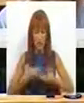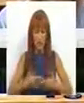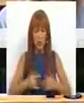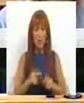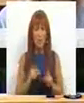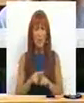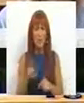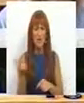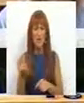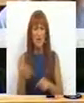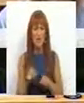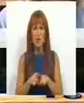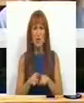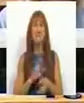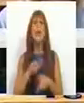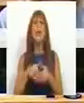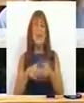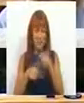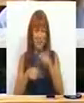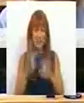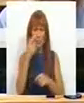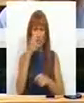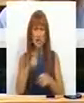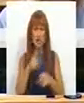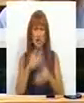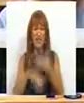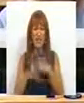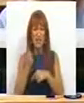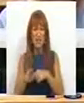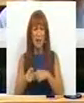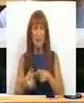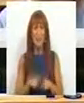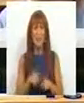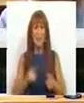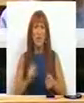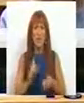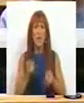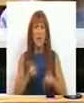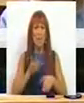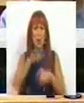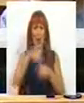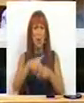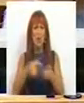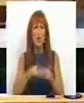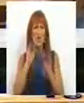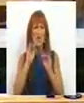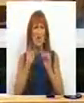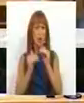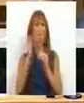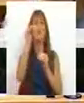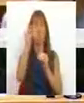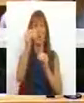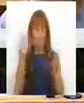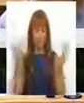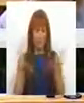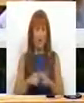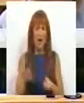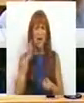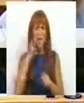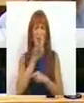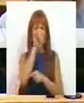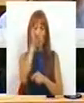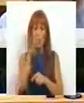para os mais vulneráveis, incluindo pessoas com deficiência, o que inclui também o ensino superior. As